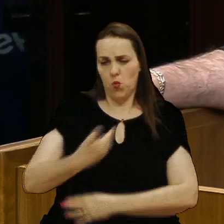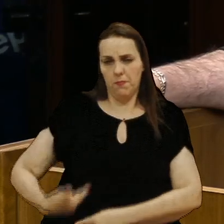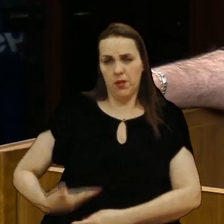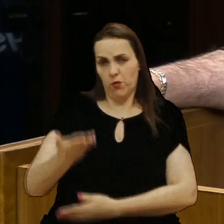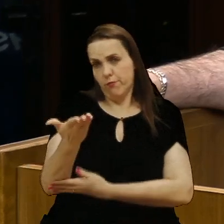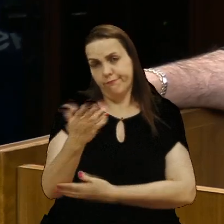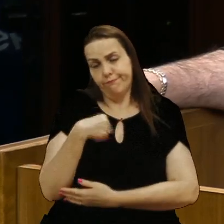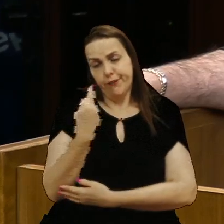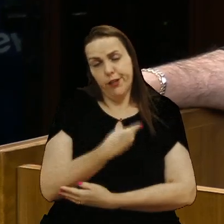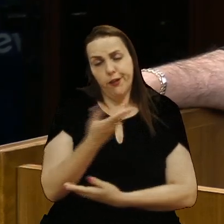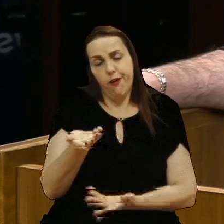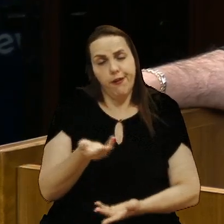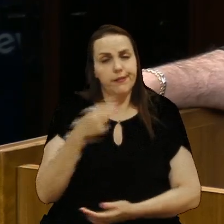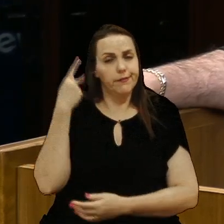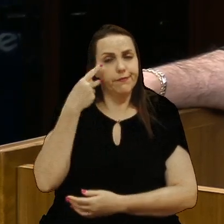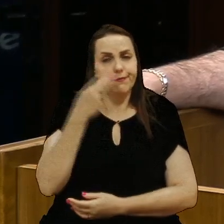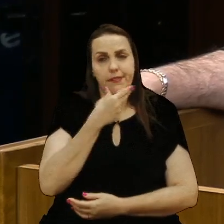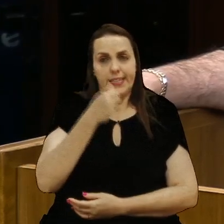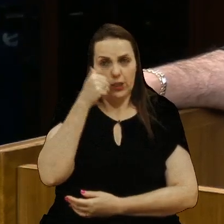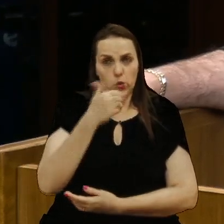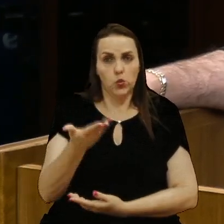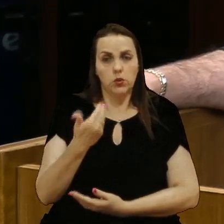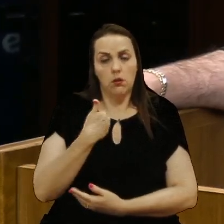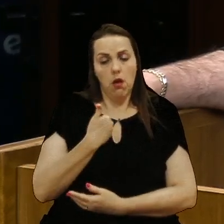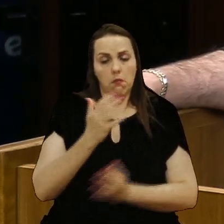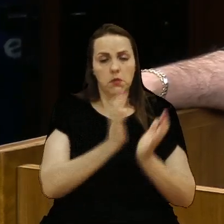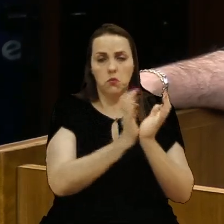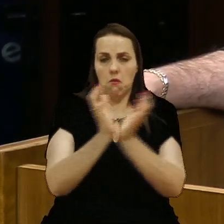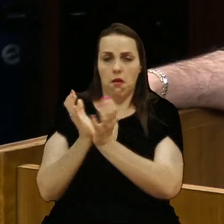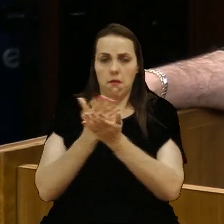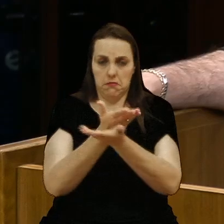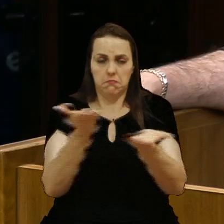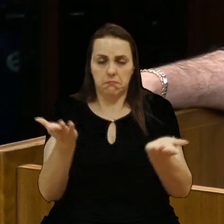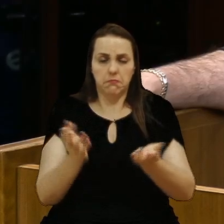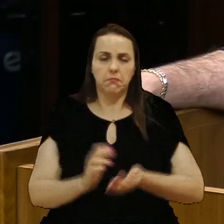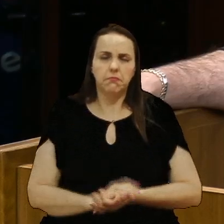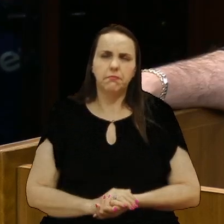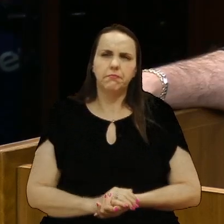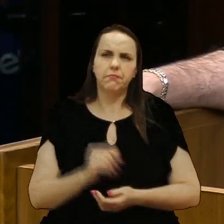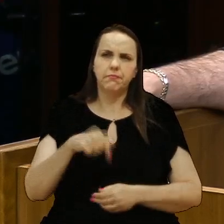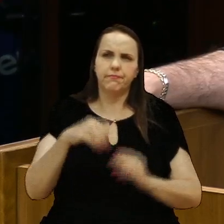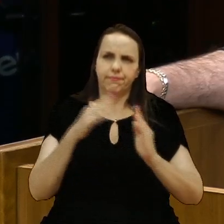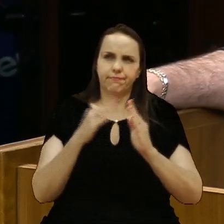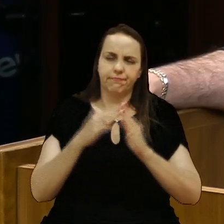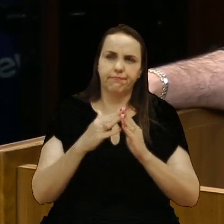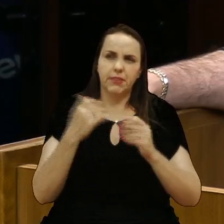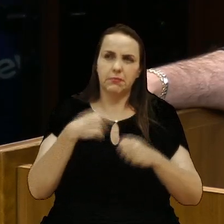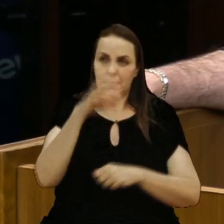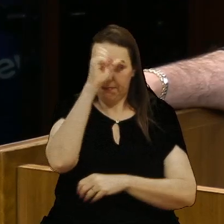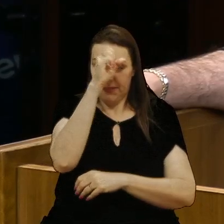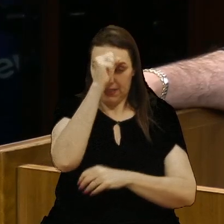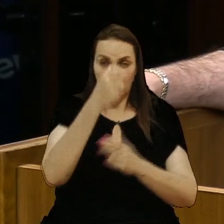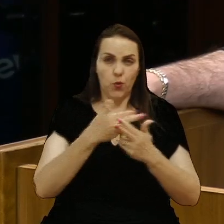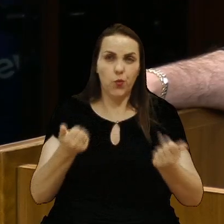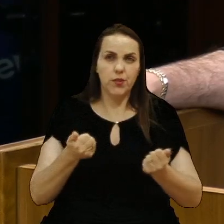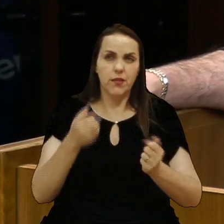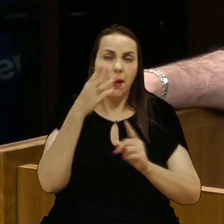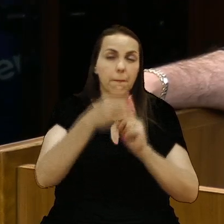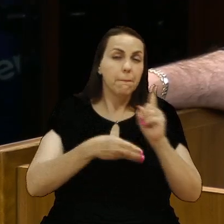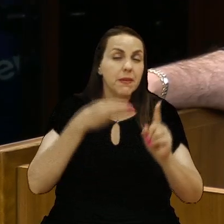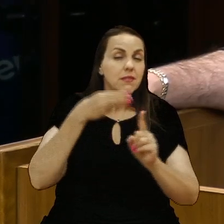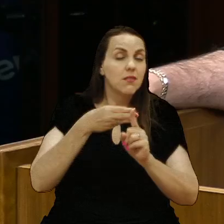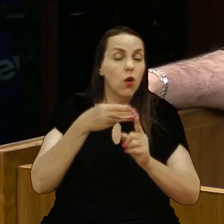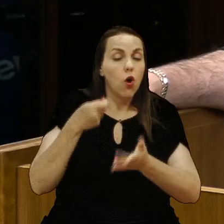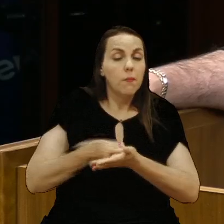como nós, vereadores, eu e meus colegas, nesta casa, a gente tem que aprender uma coisa: nossa missão e